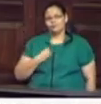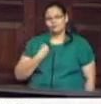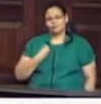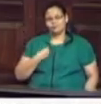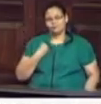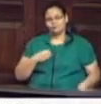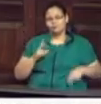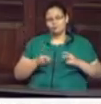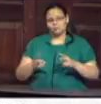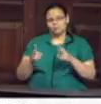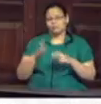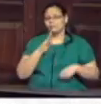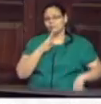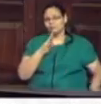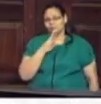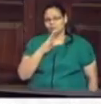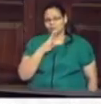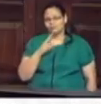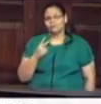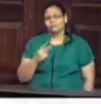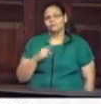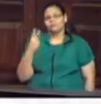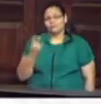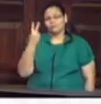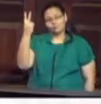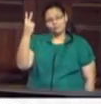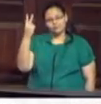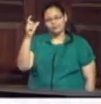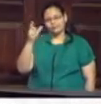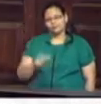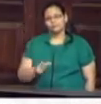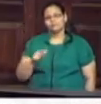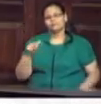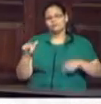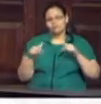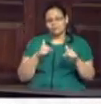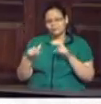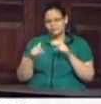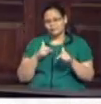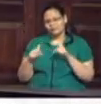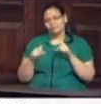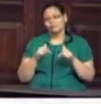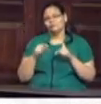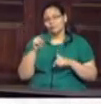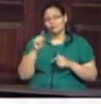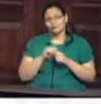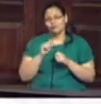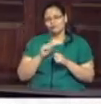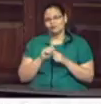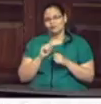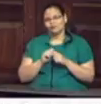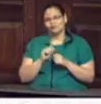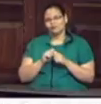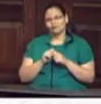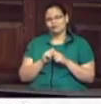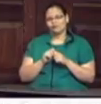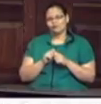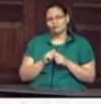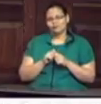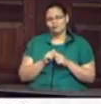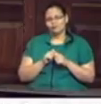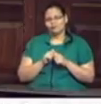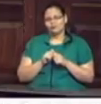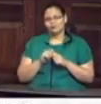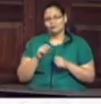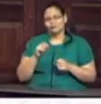sempre reconhecendo o valor de Vossa Excelência, o trabalho que Vossa Excelência faz diuturnamente,